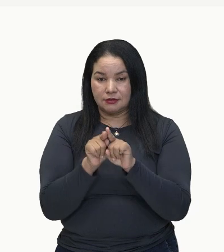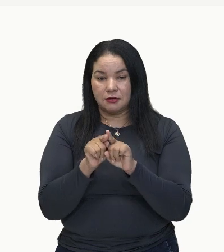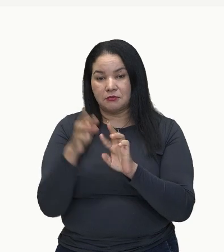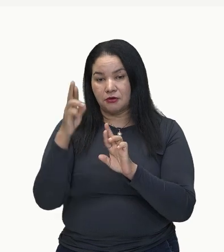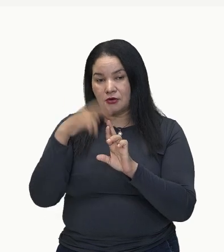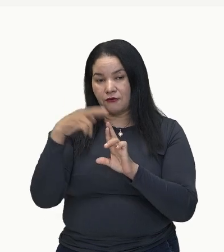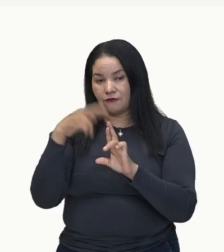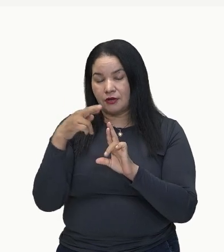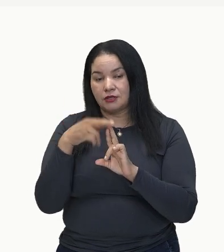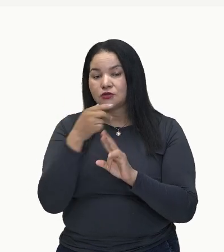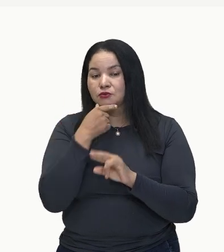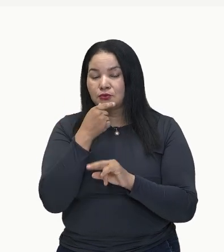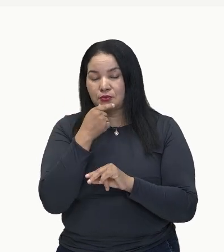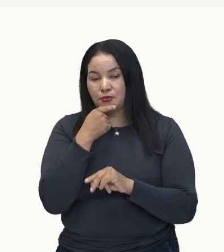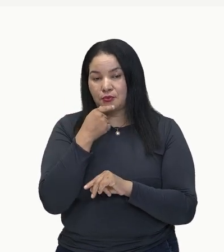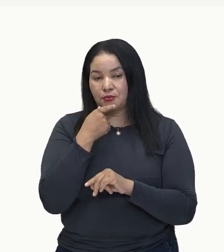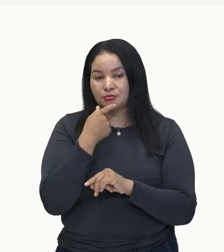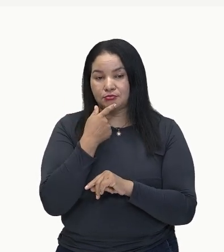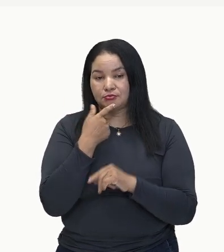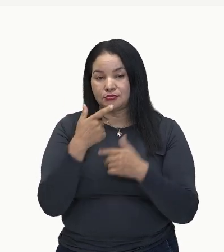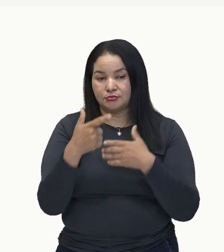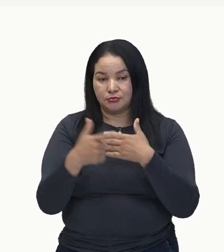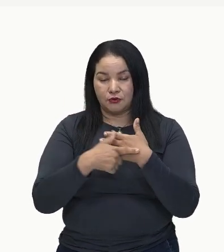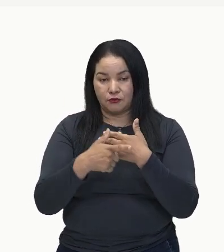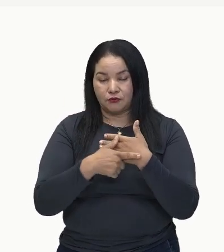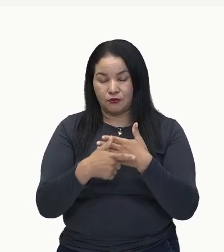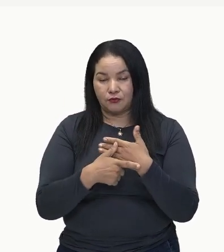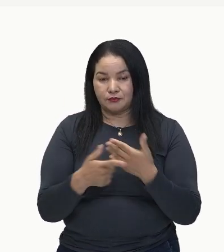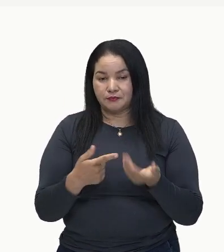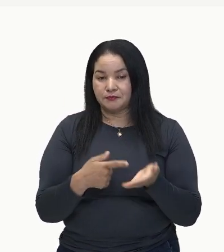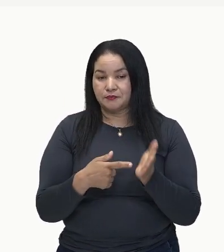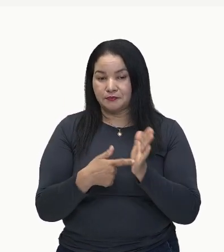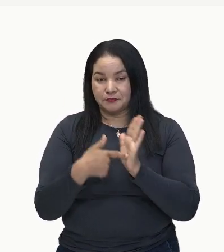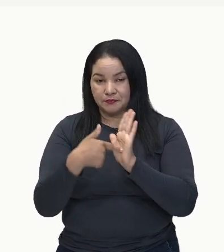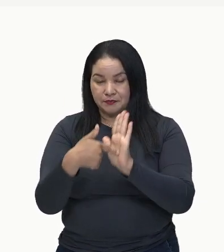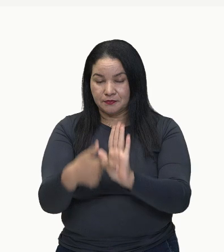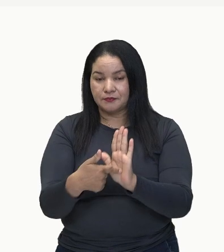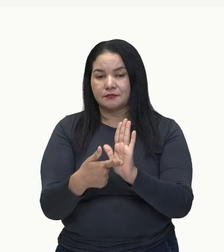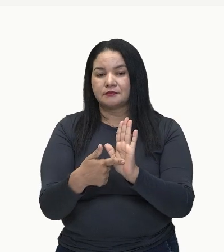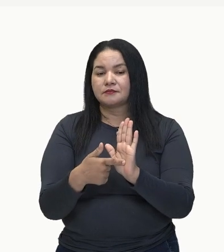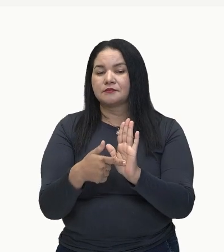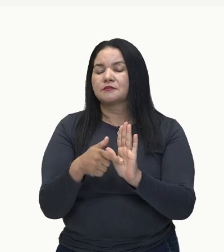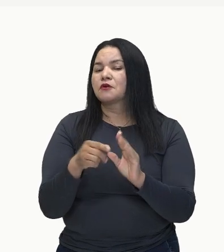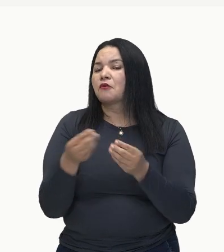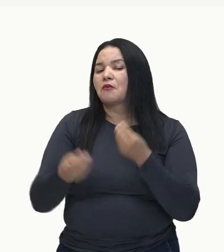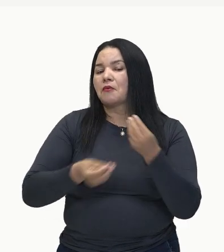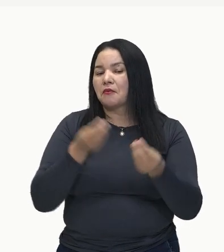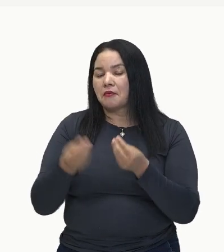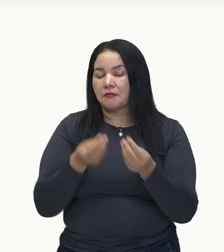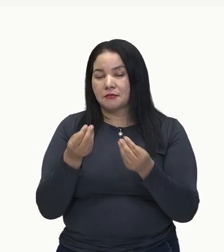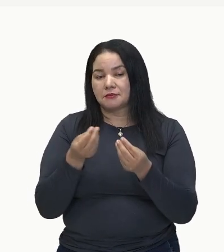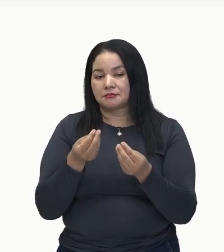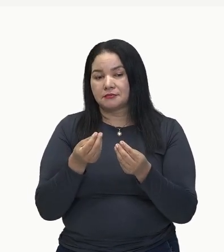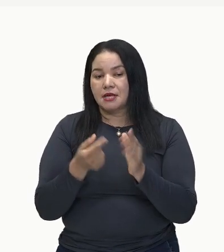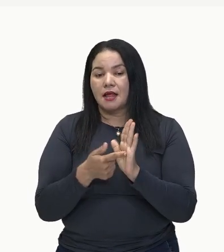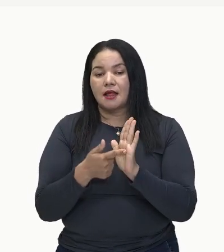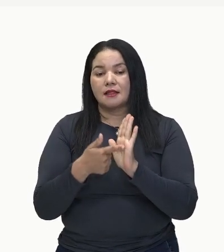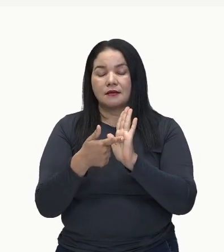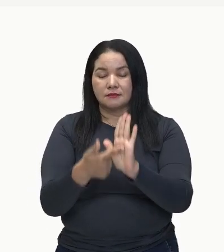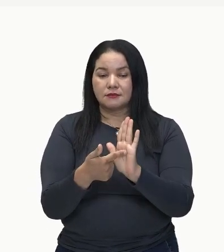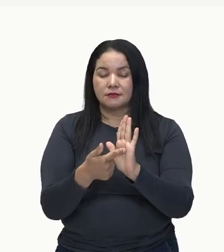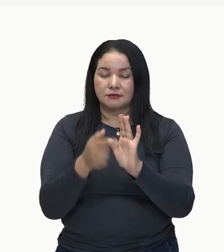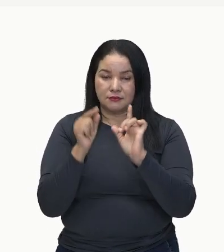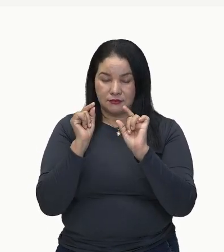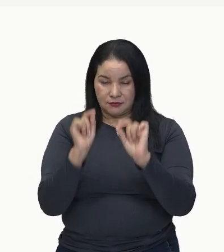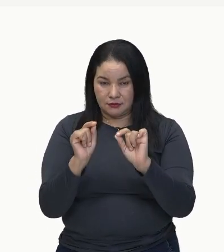Olha só. Como assim, professor? Apresentação da obra de referência do seu autor. Nesse caso, ele apresentou pelo menos